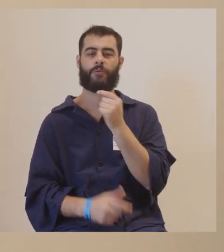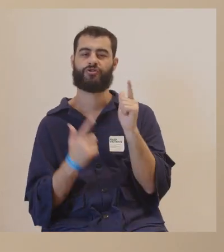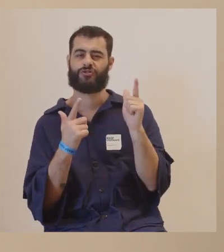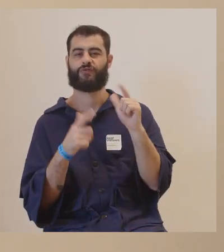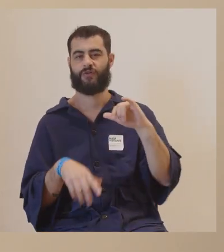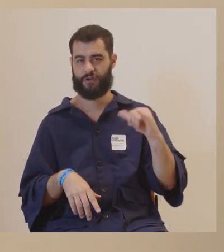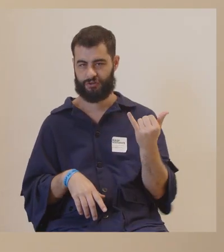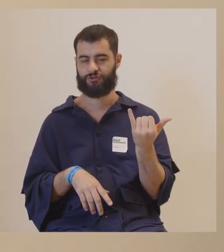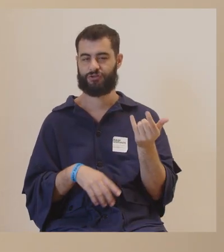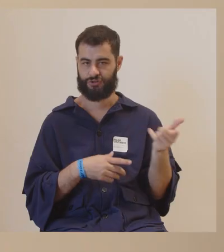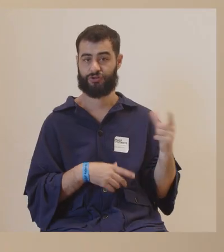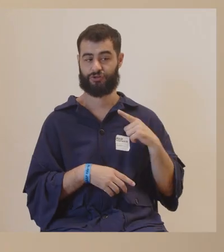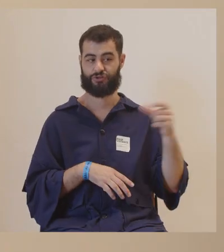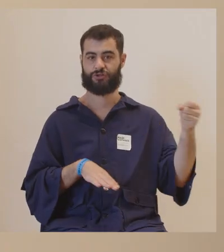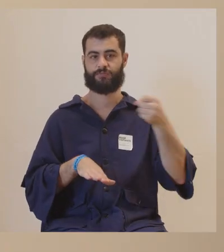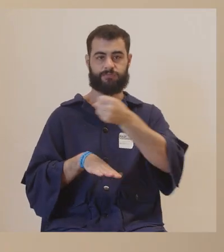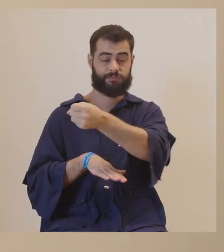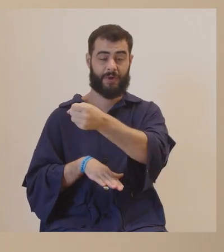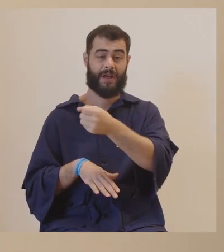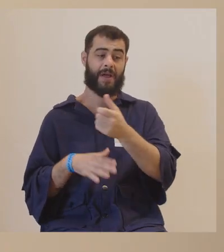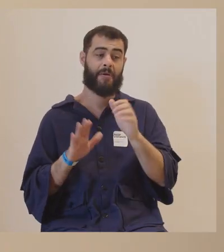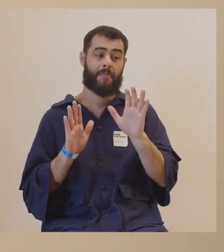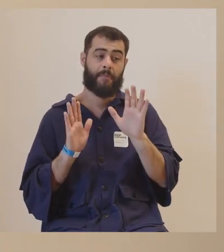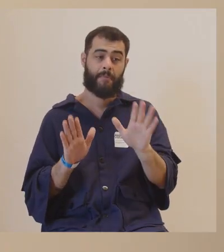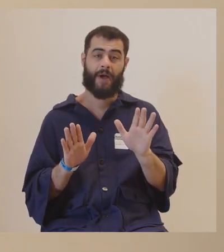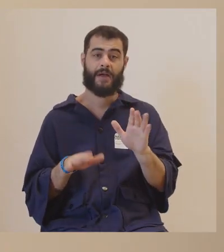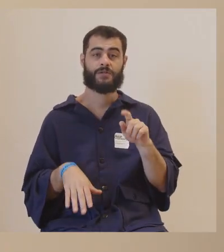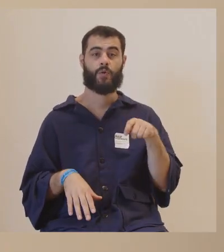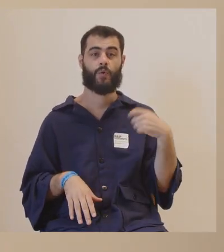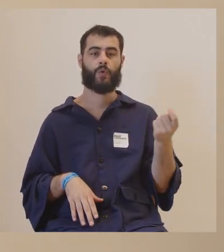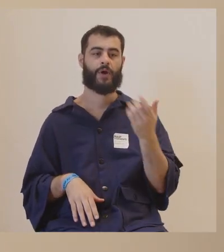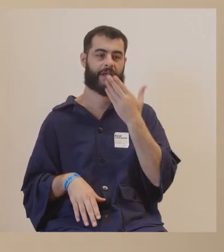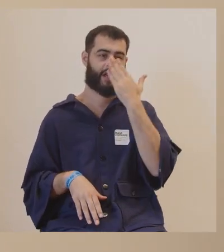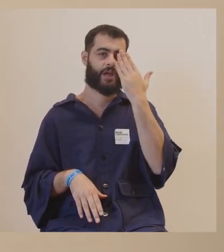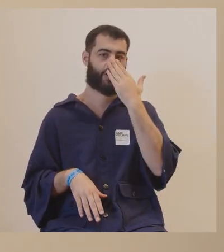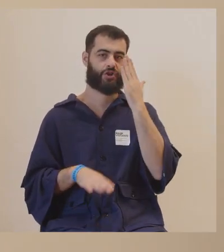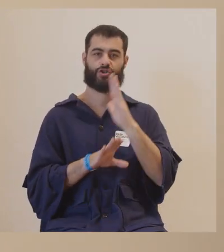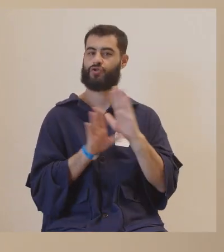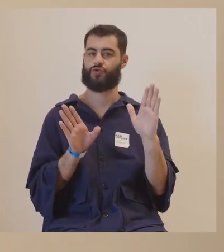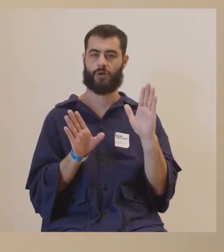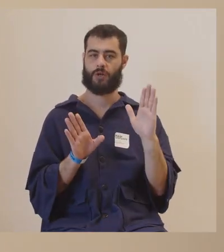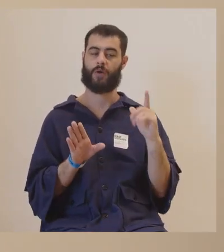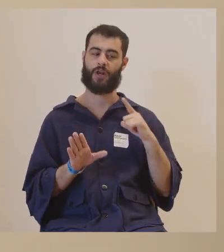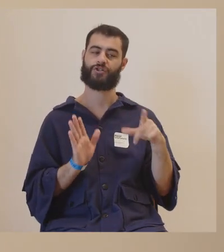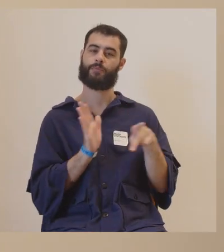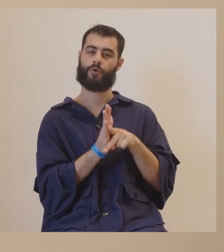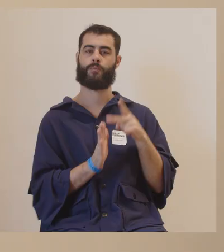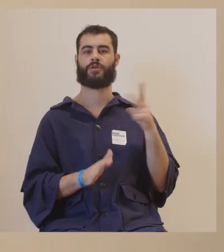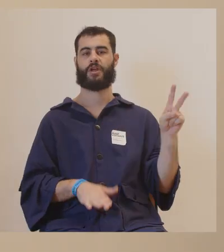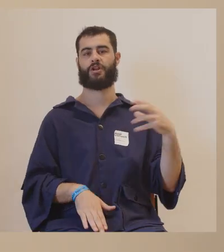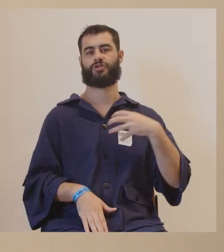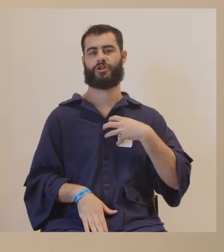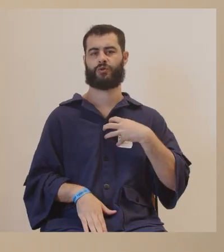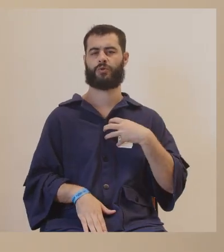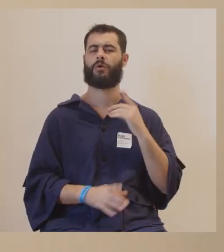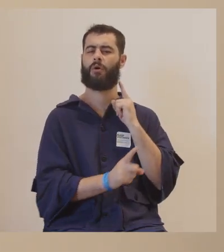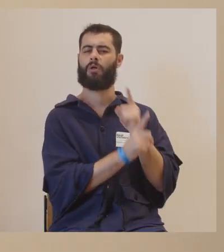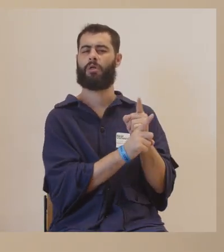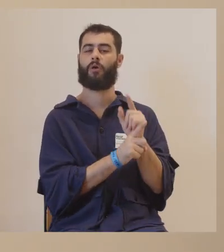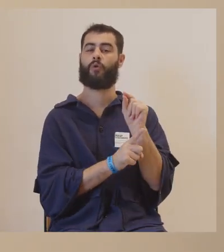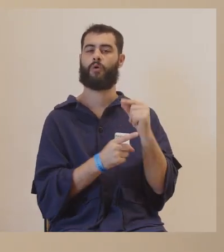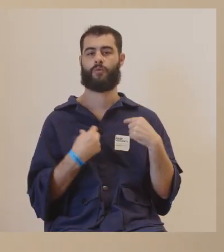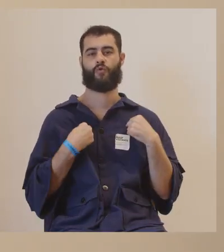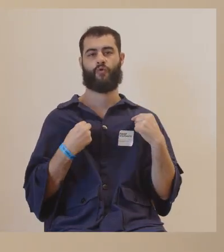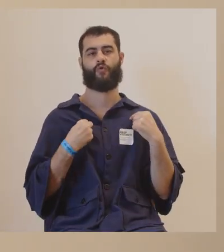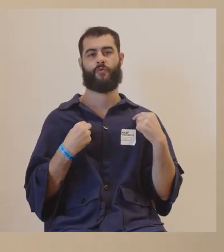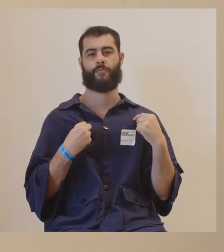certa status social, que é diferente de ser simplesmente uma geisha. E a gente nota isso pelo tipo de vestuário que elas estão usando. Elas têm